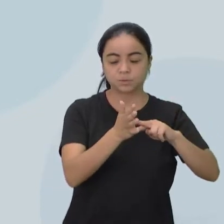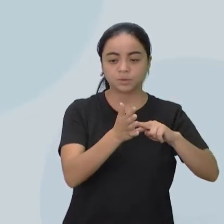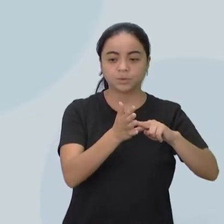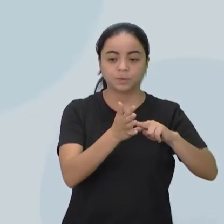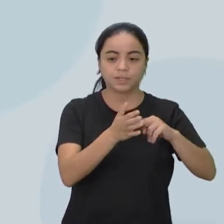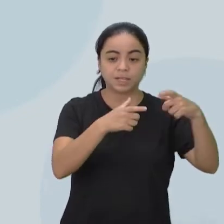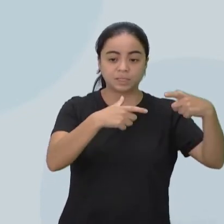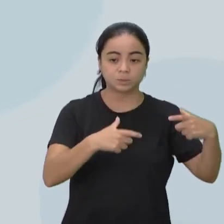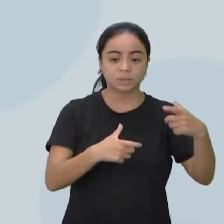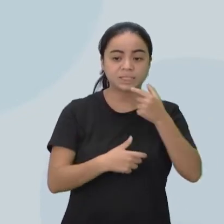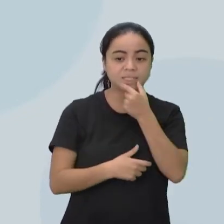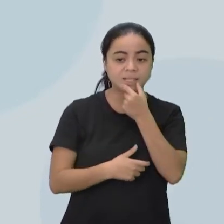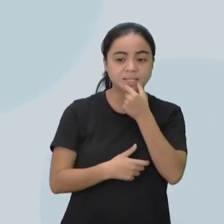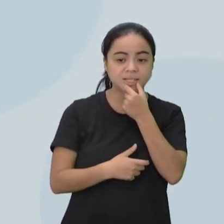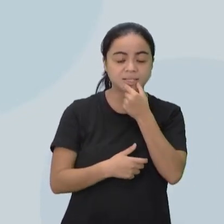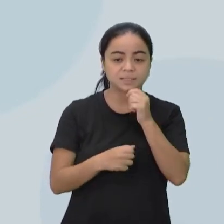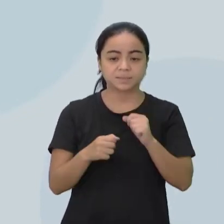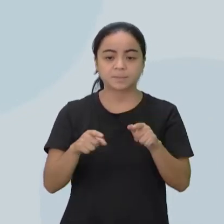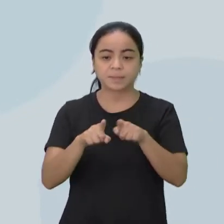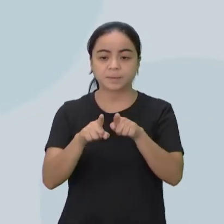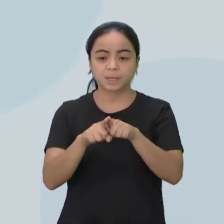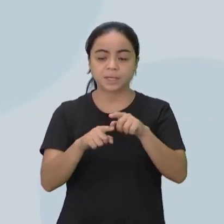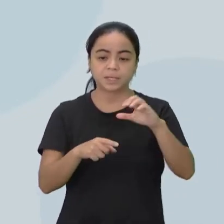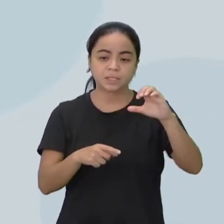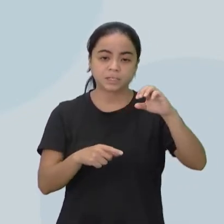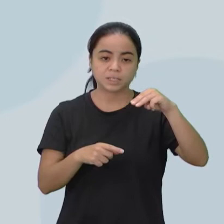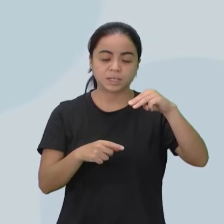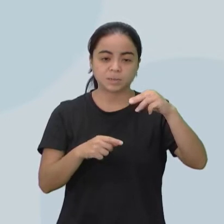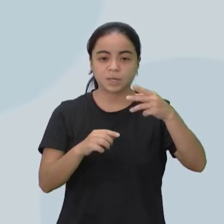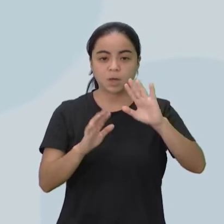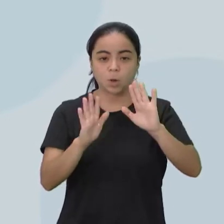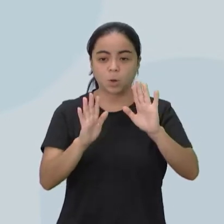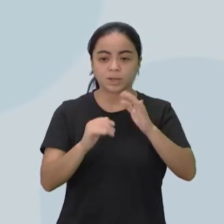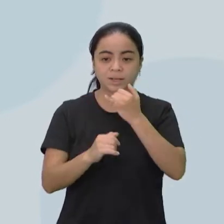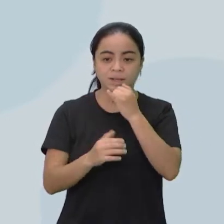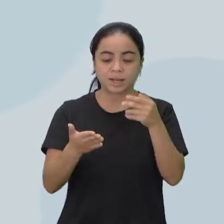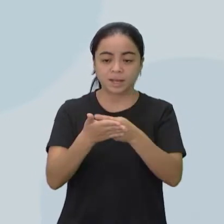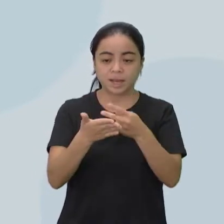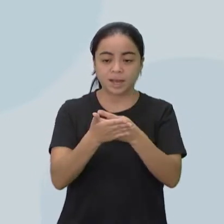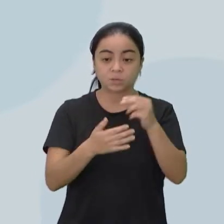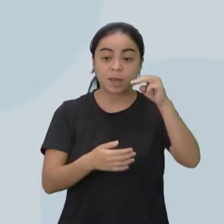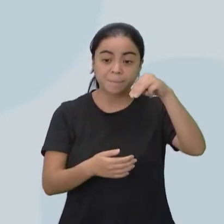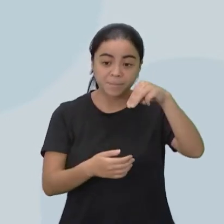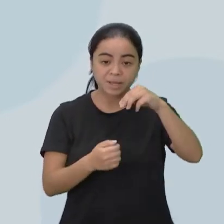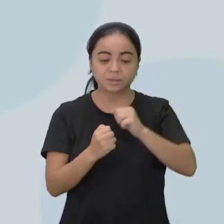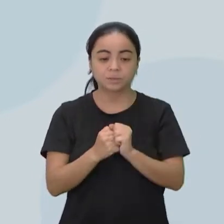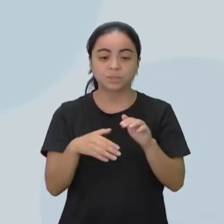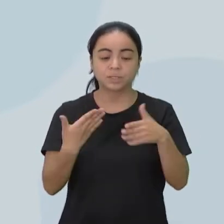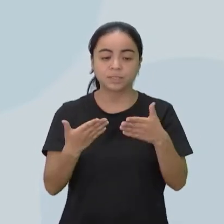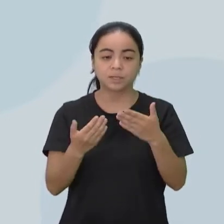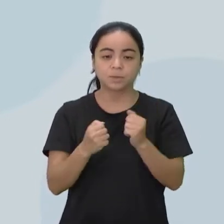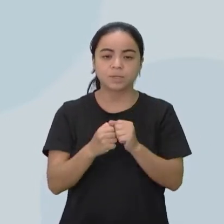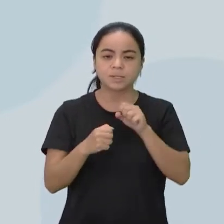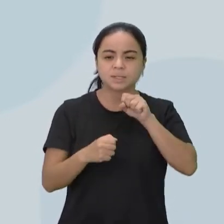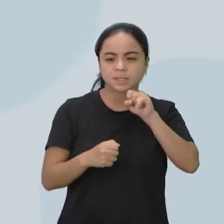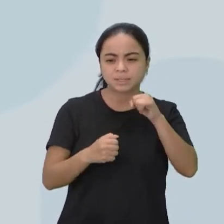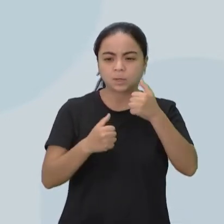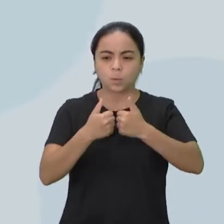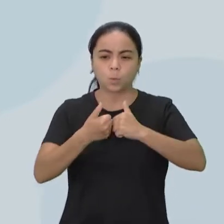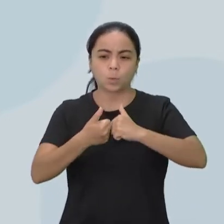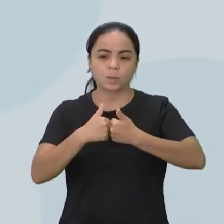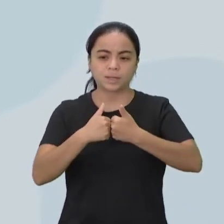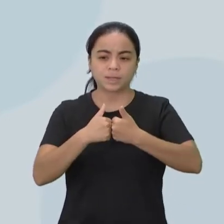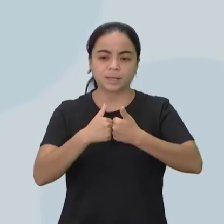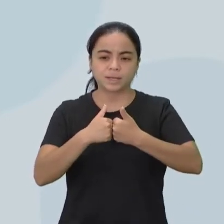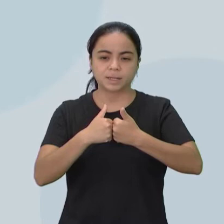que não é centímetro, é metro, tá bom? Arrume aí no eixo. E aí na aula passada eu ensinei isso, né? Bom, se o atleta pudesse começar